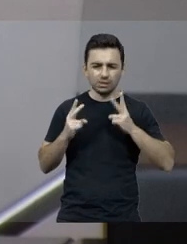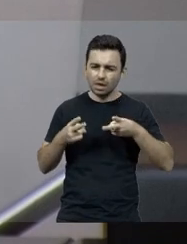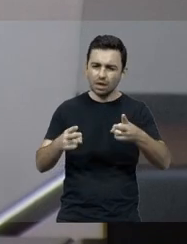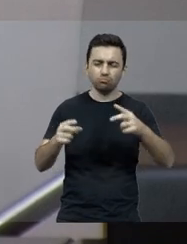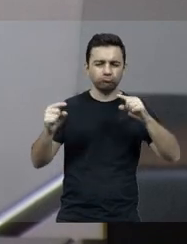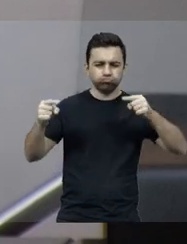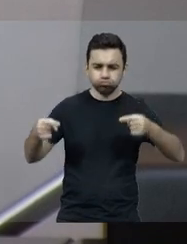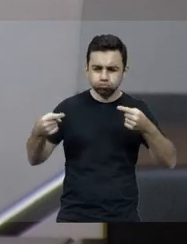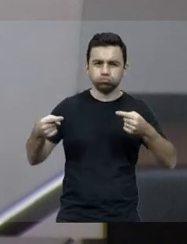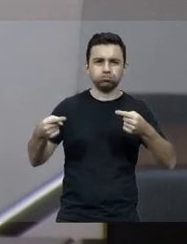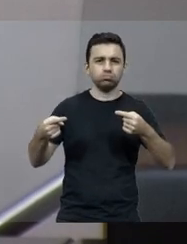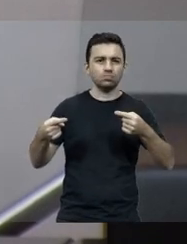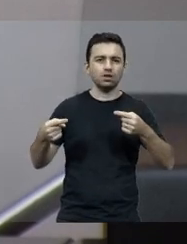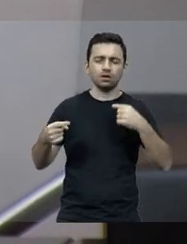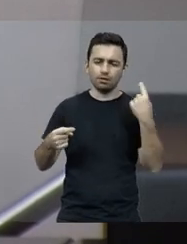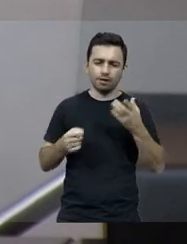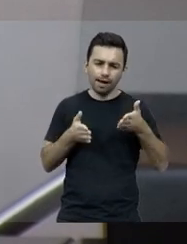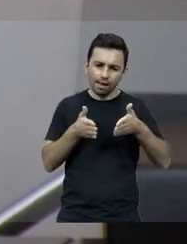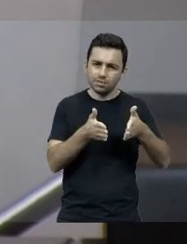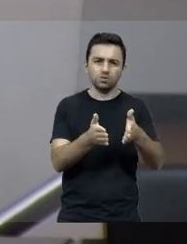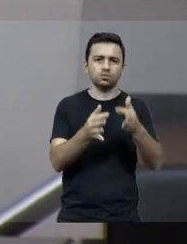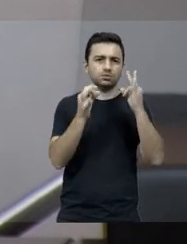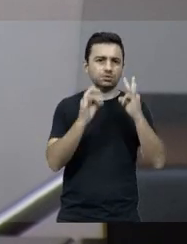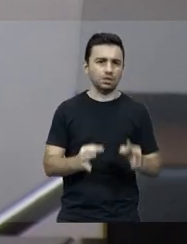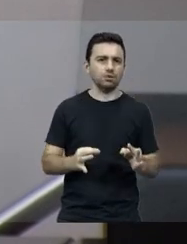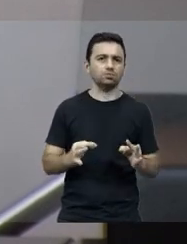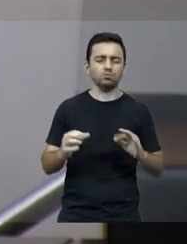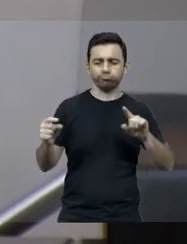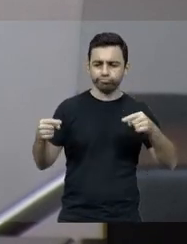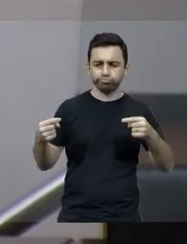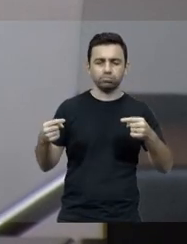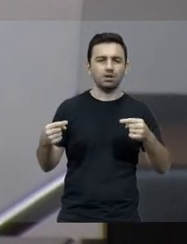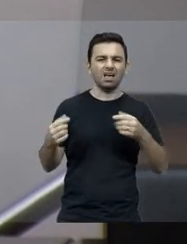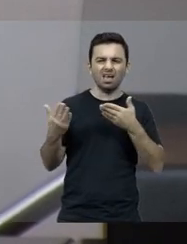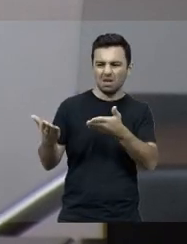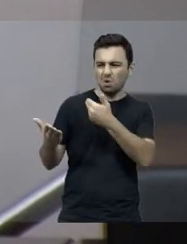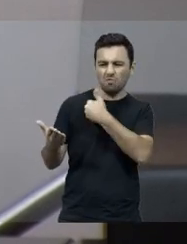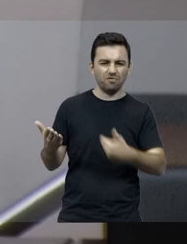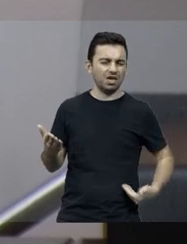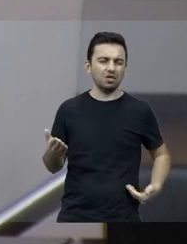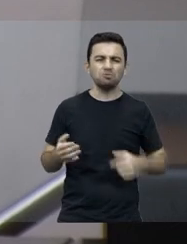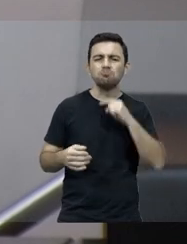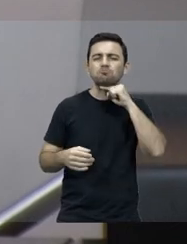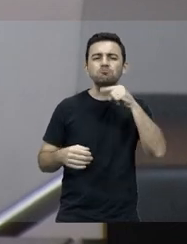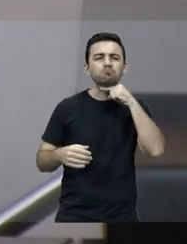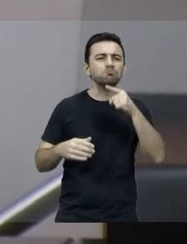aqui, estamos no caminho certo. Nós estamos certos. Esse governo é incapaz, sargento Lima.